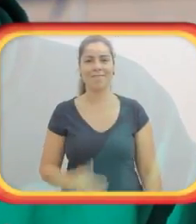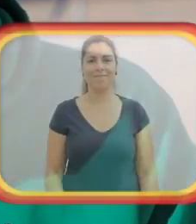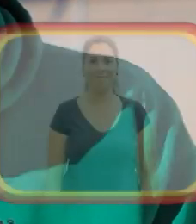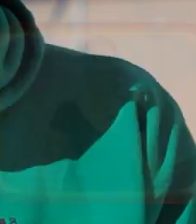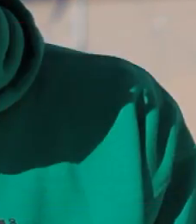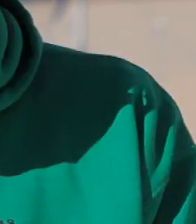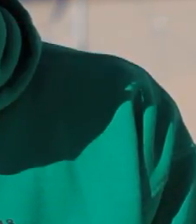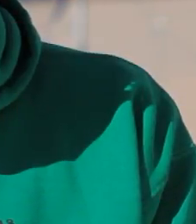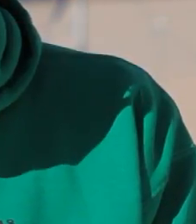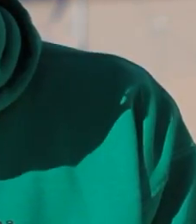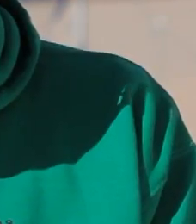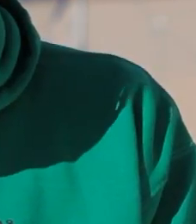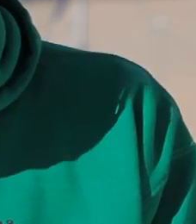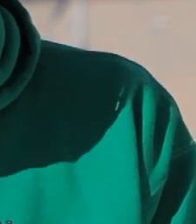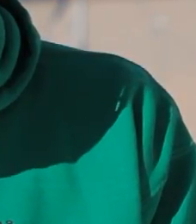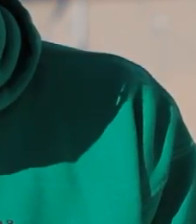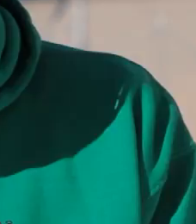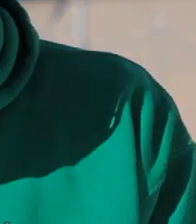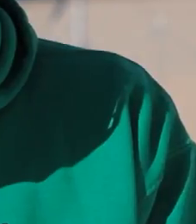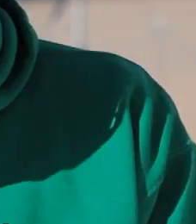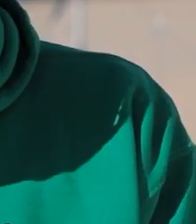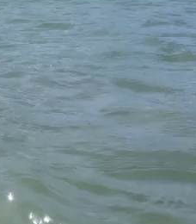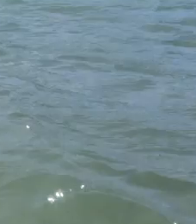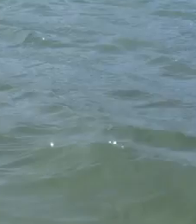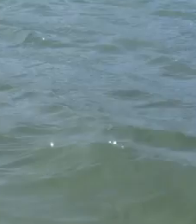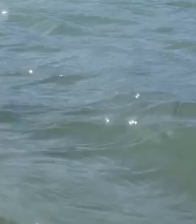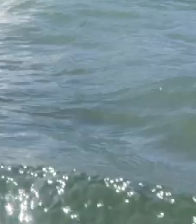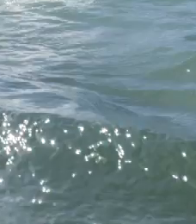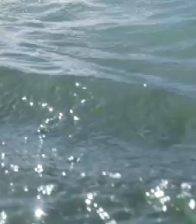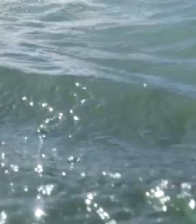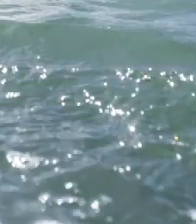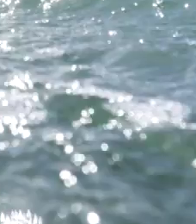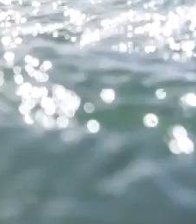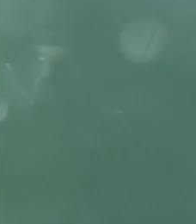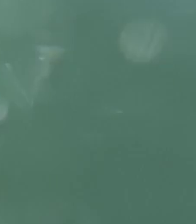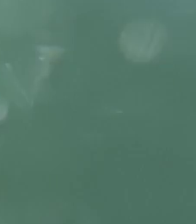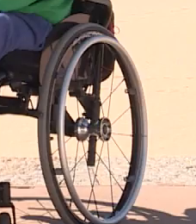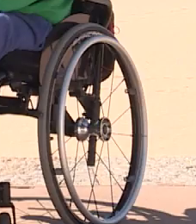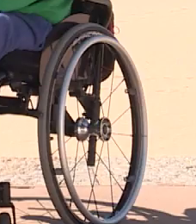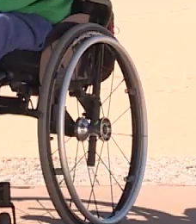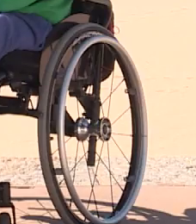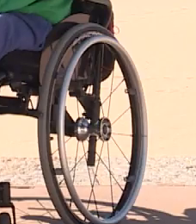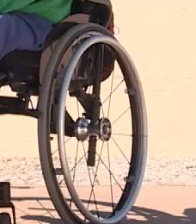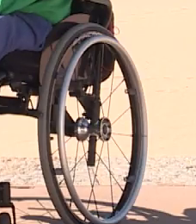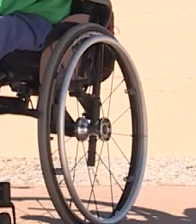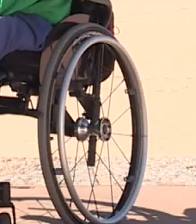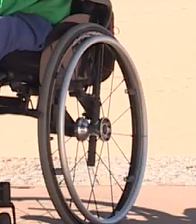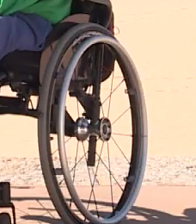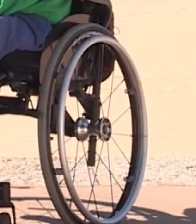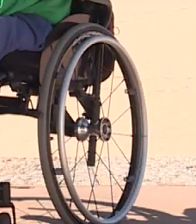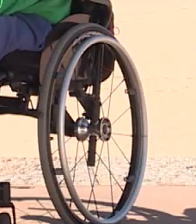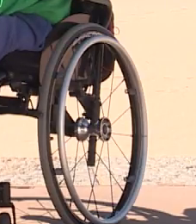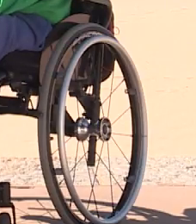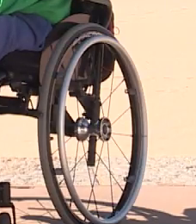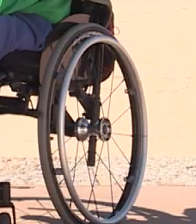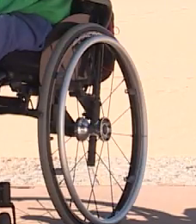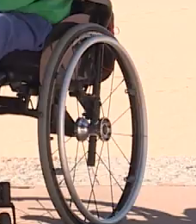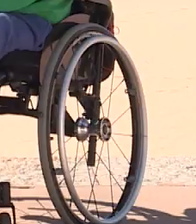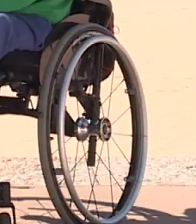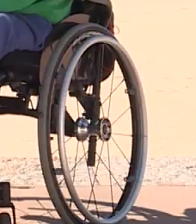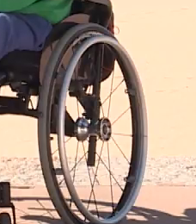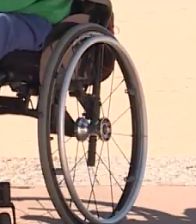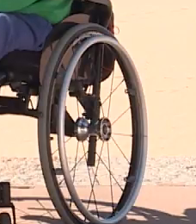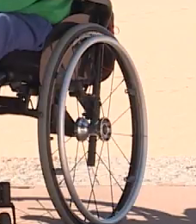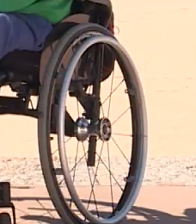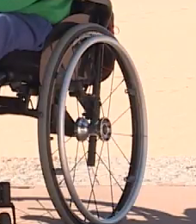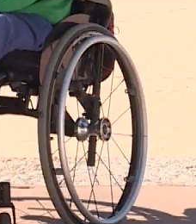de facto por um site surf paulista, um dos 5 melhores surfistas do mundo. Isso para mim deixa-me honrado, estar no meio de